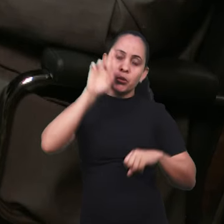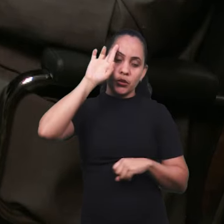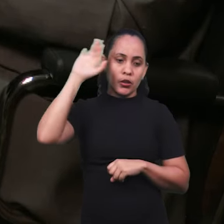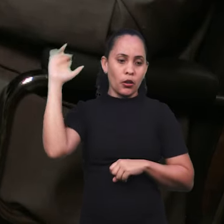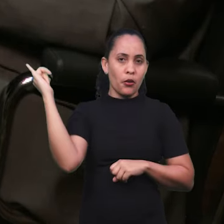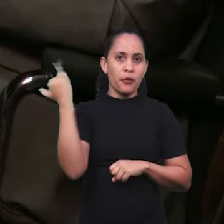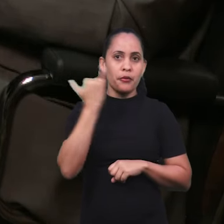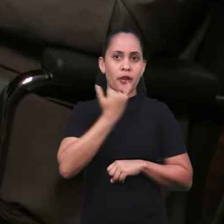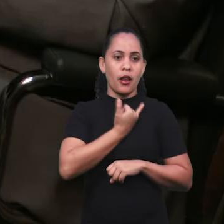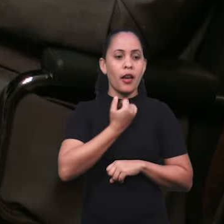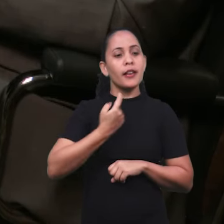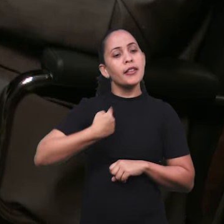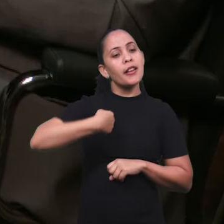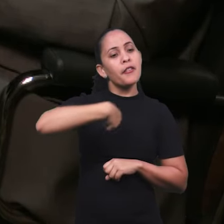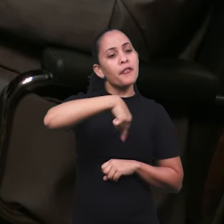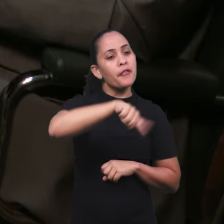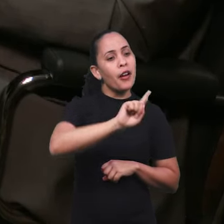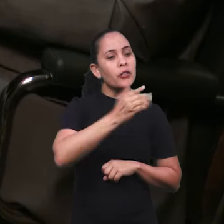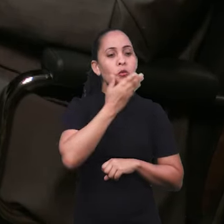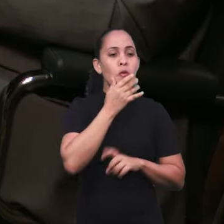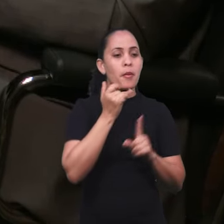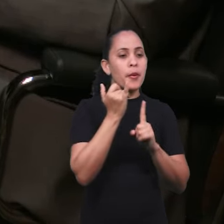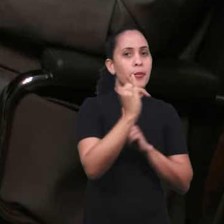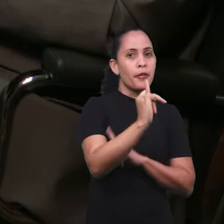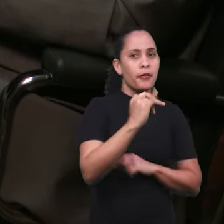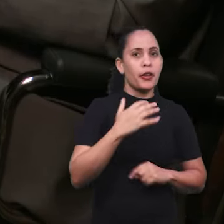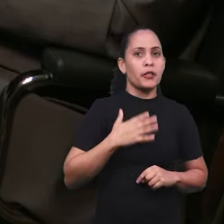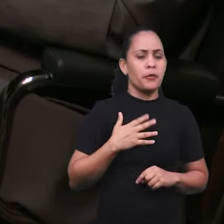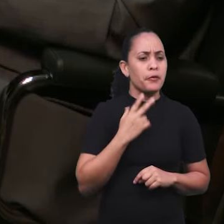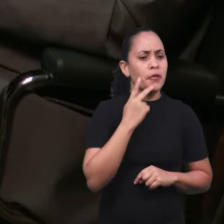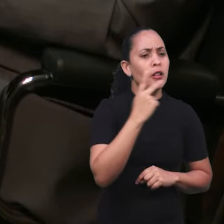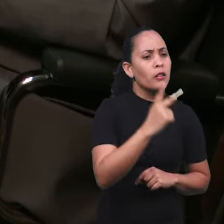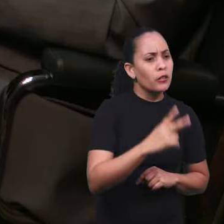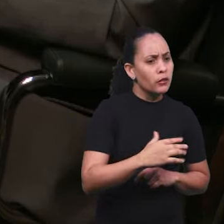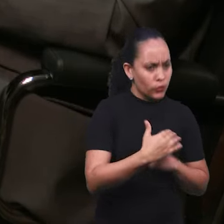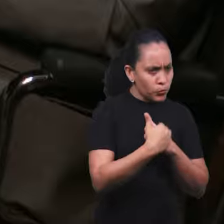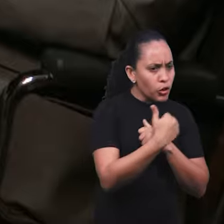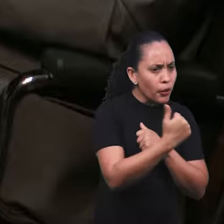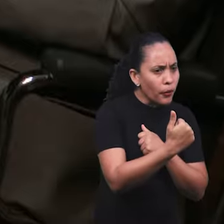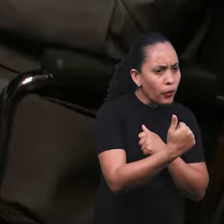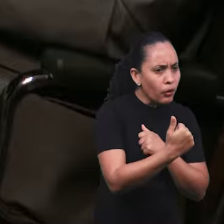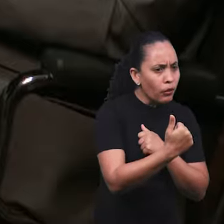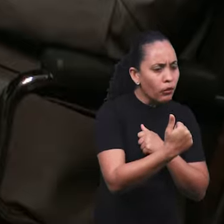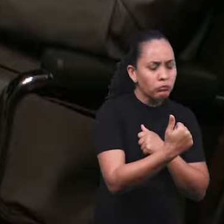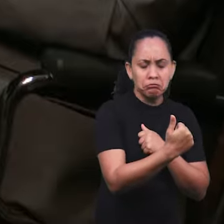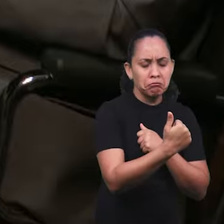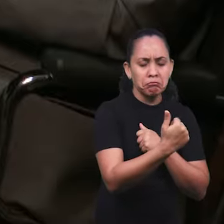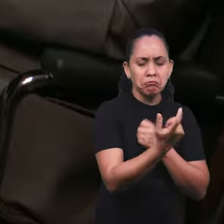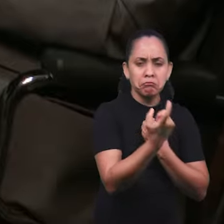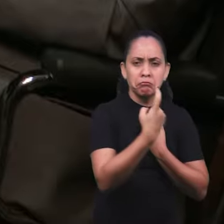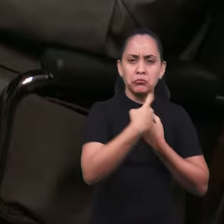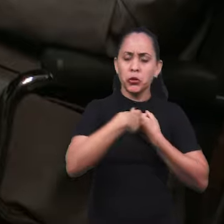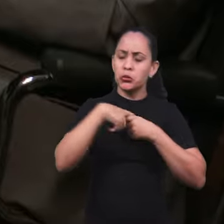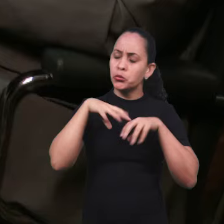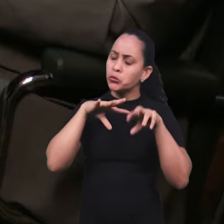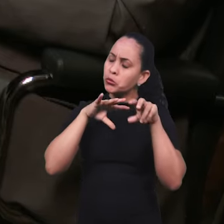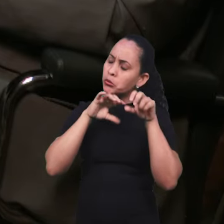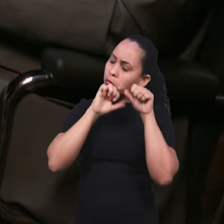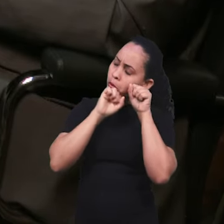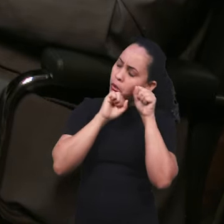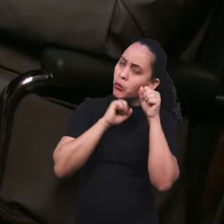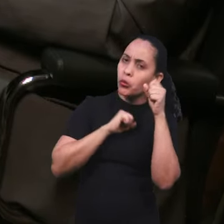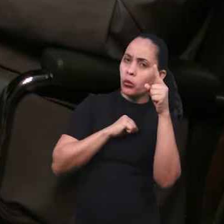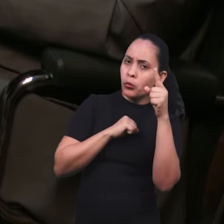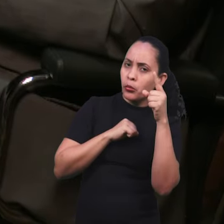ele ouve o Senhor falar, ele vai até Eli. Eli até então pensou, olha, não te chamei, volta a dormir.